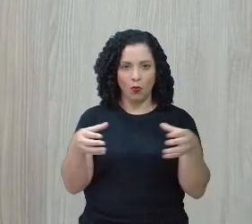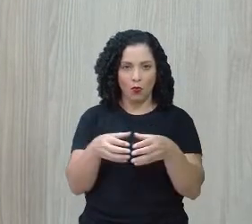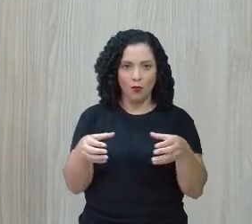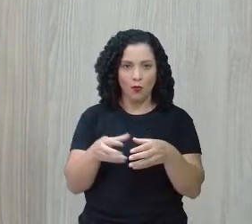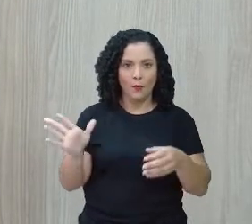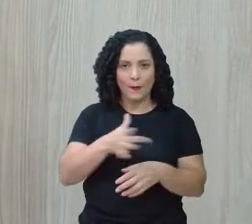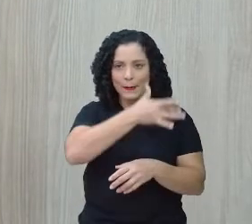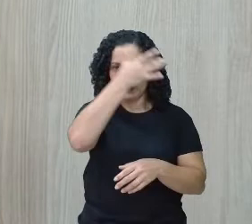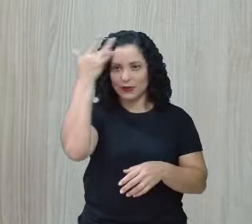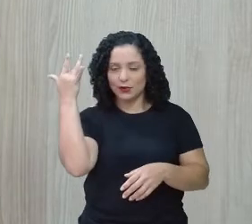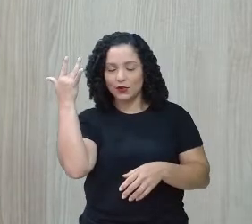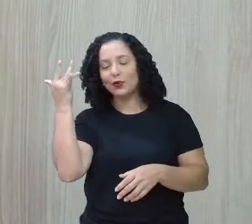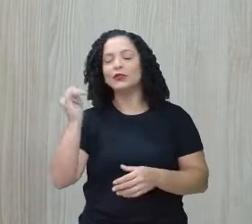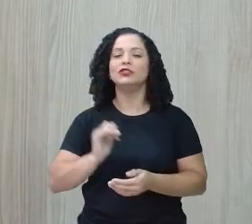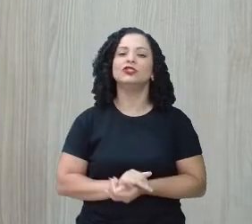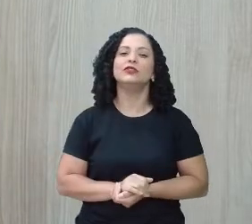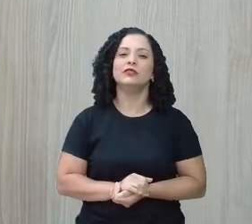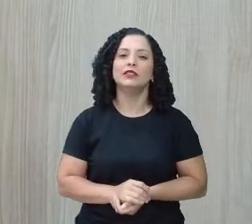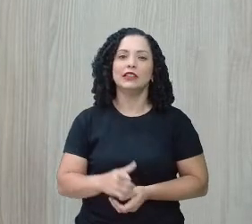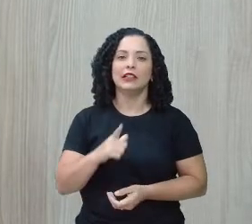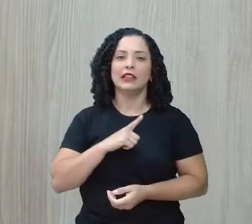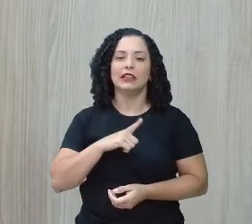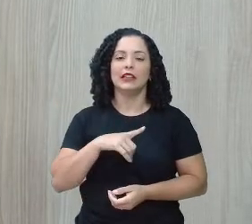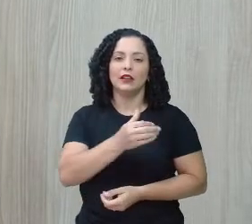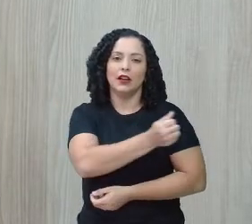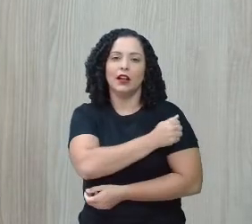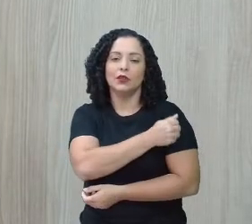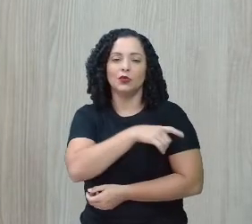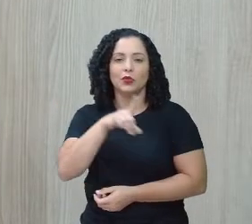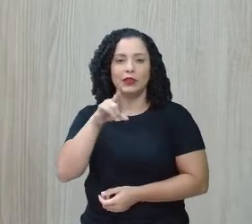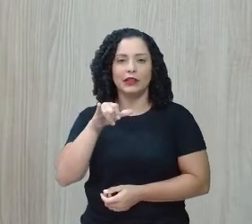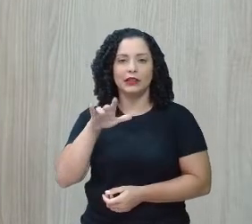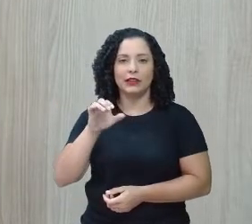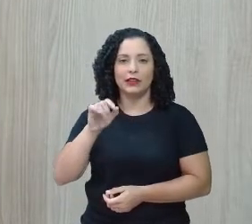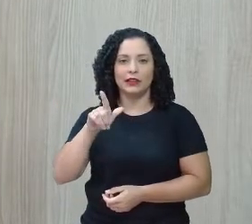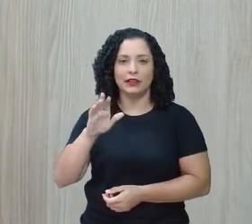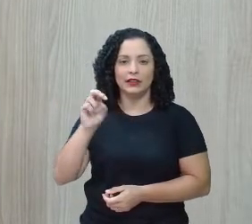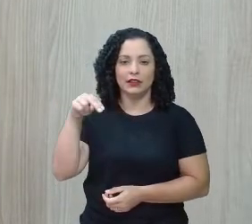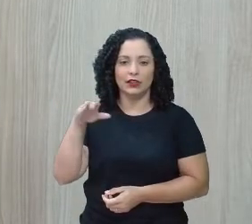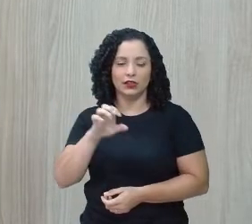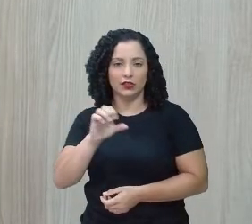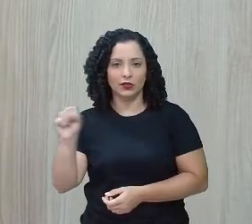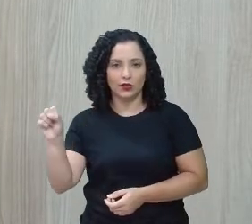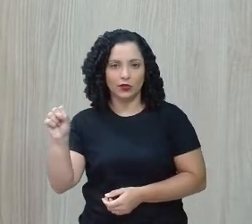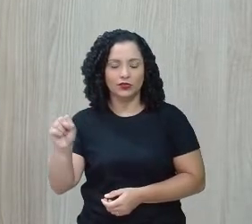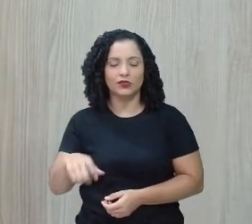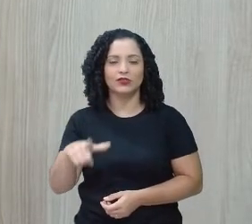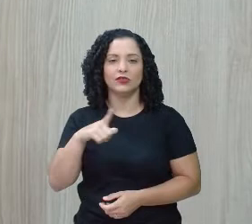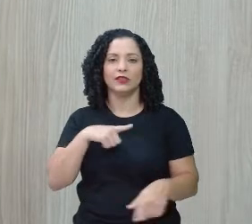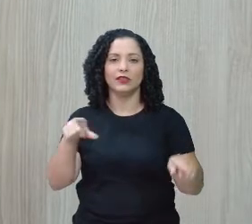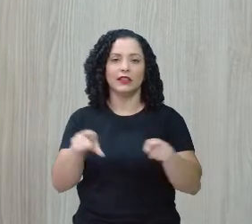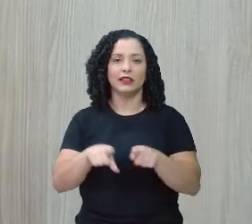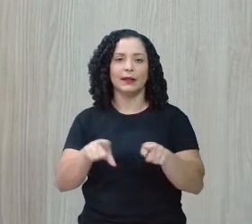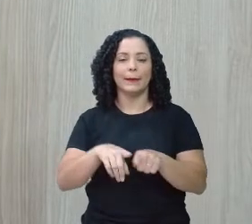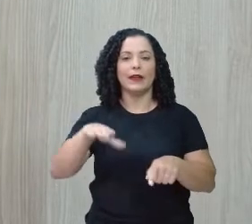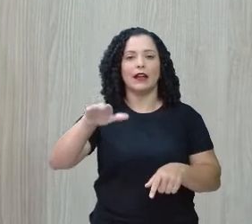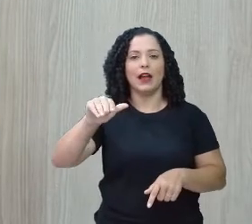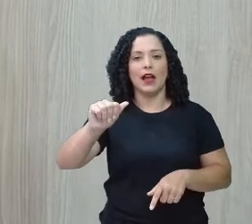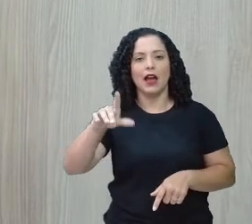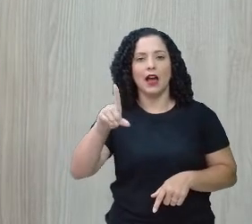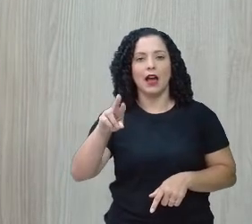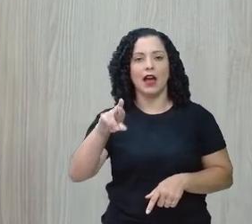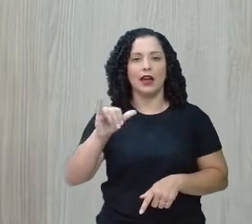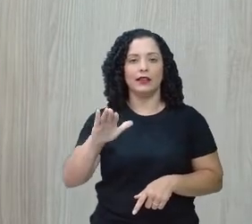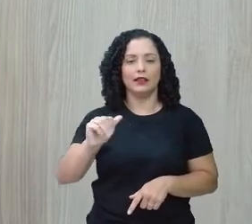né? Eu tenho aqui o Diógenes, bom dia Diógenes, tenho o Adriano, o